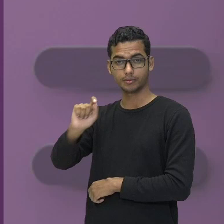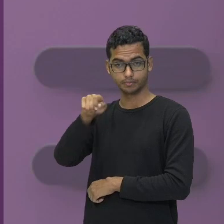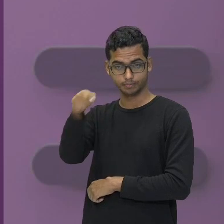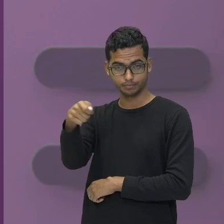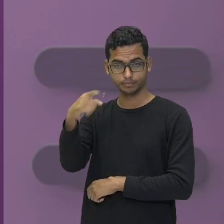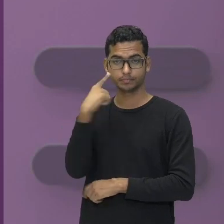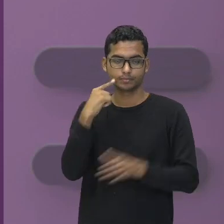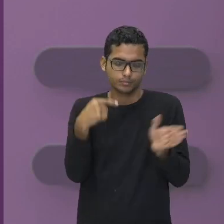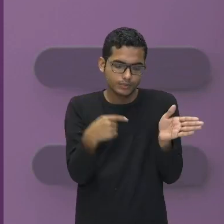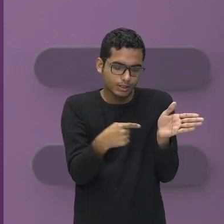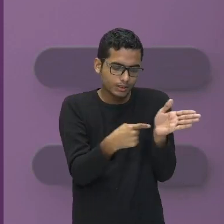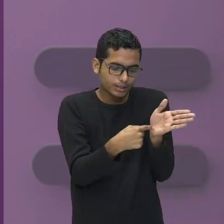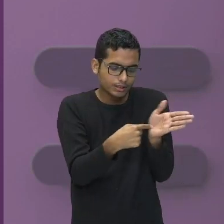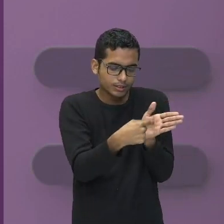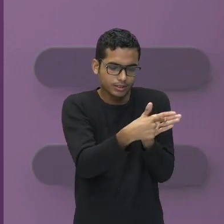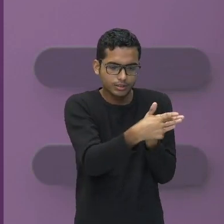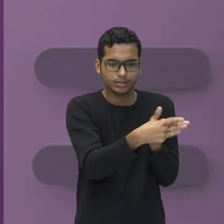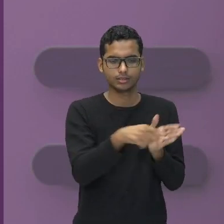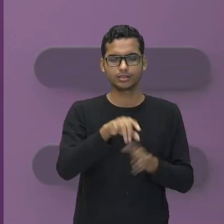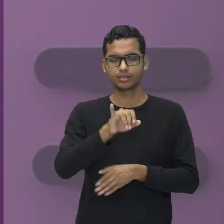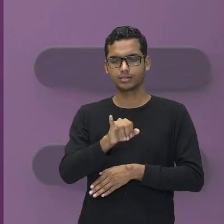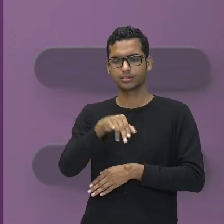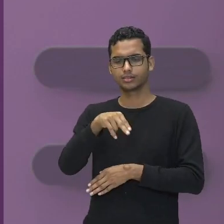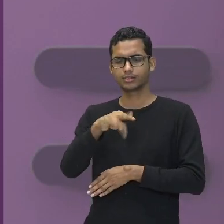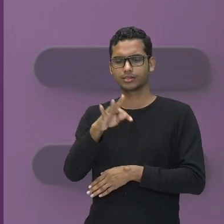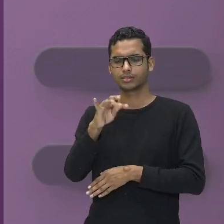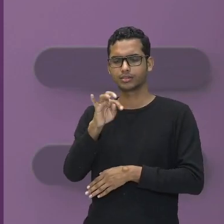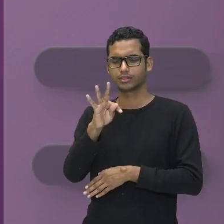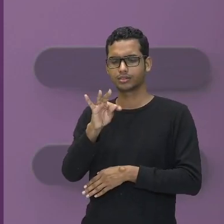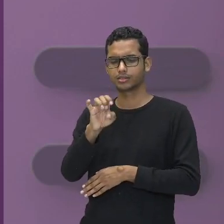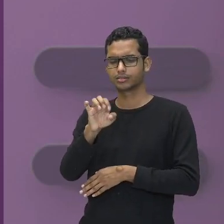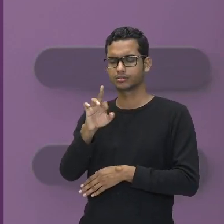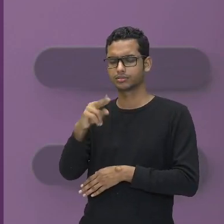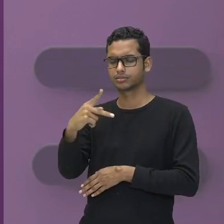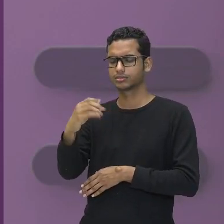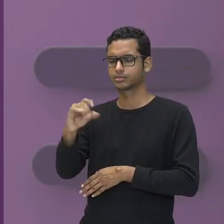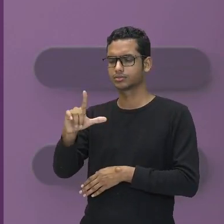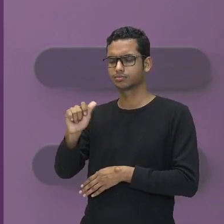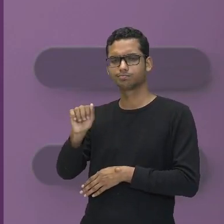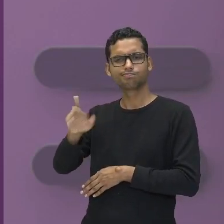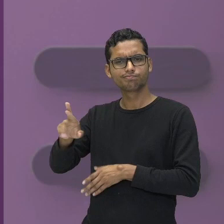Interpolar meios geométricos nada mais é do que você inserir